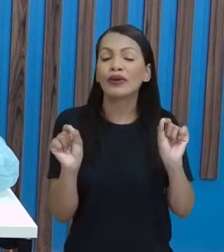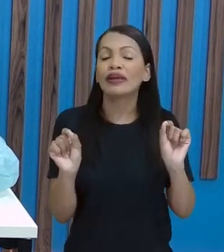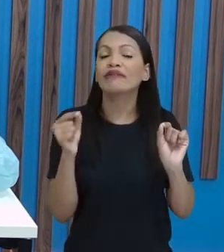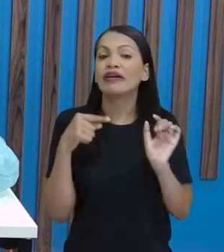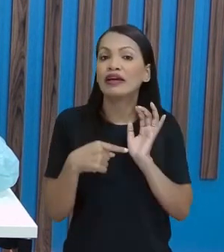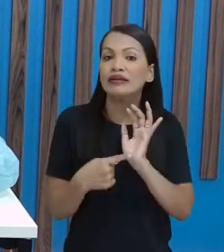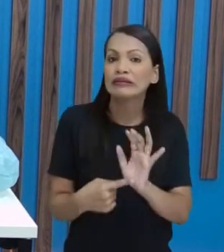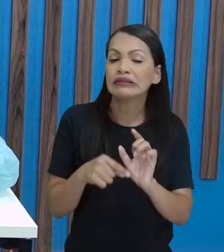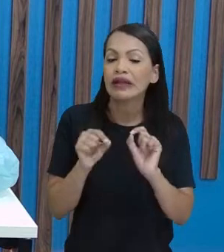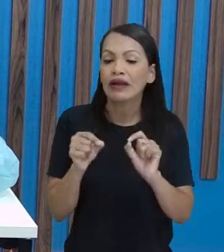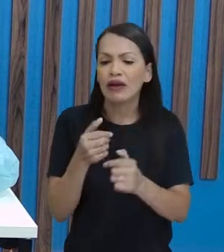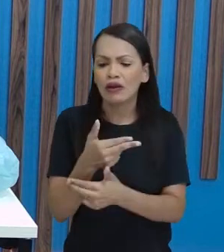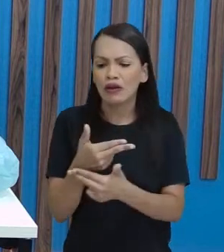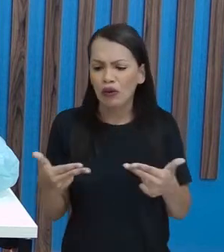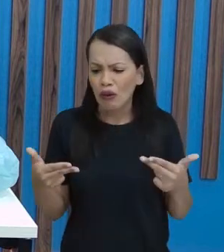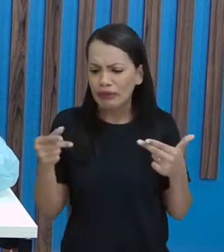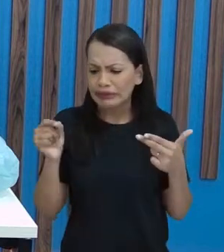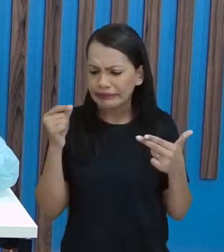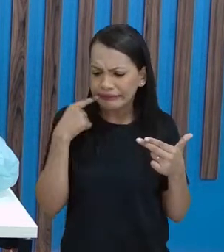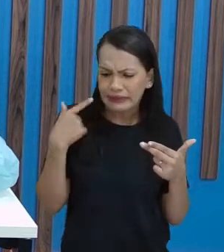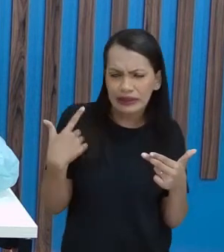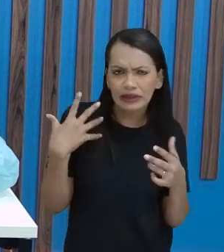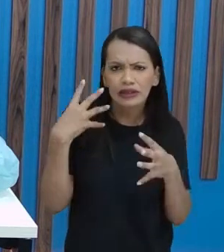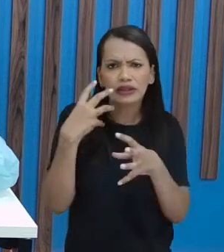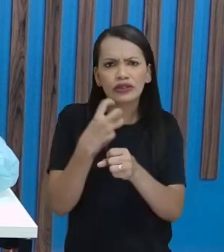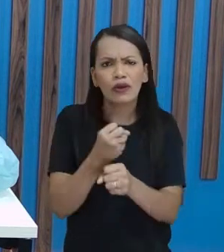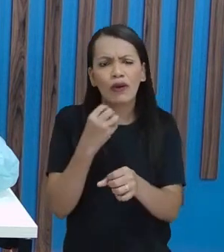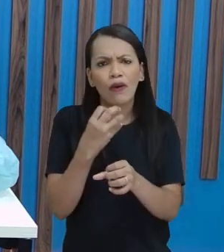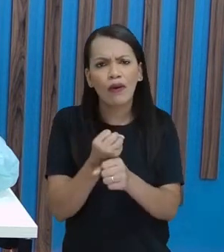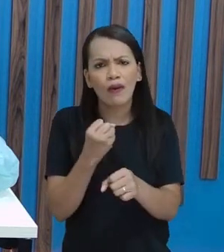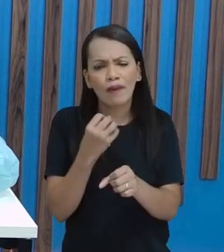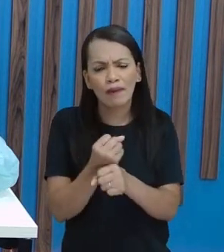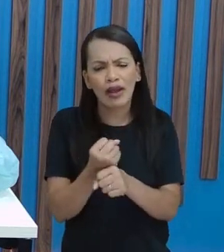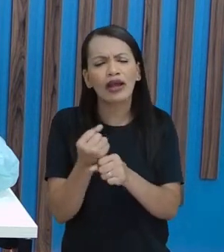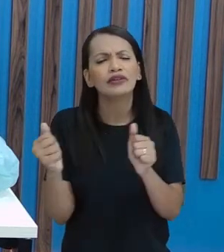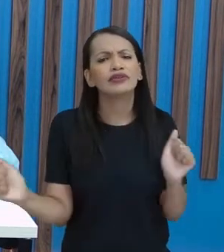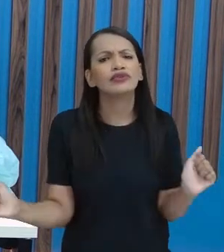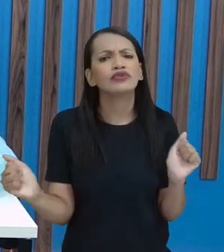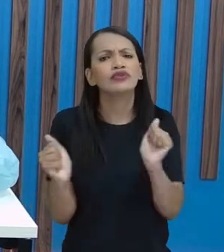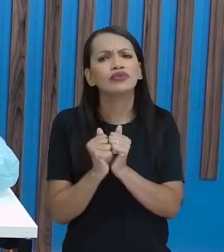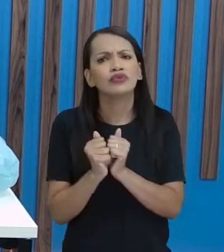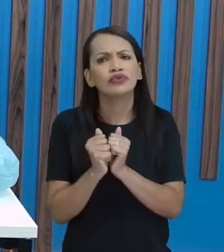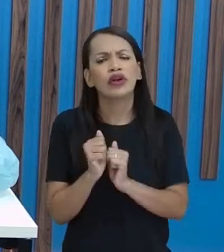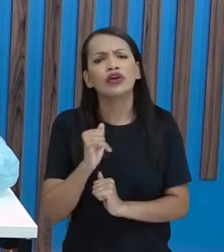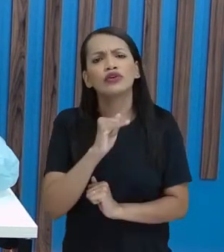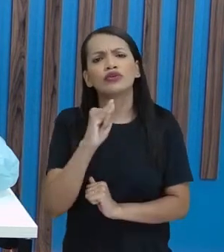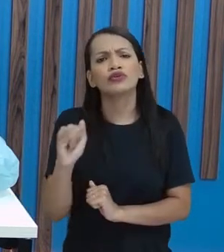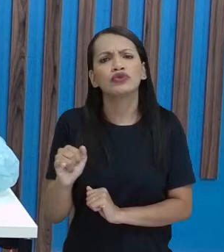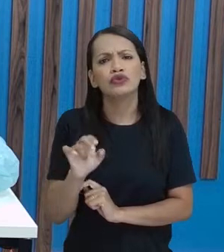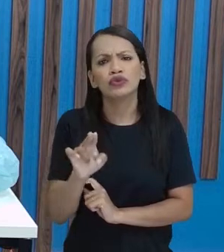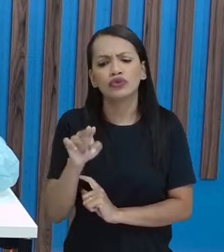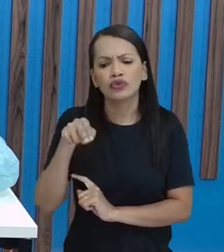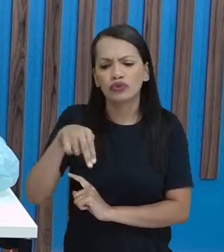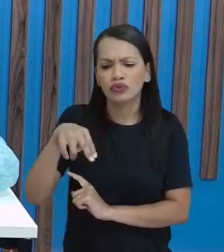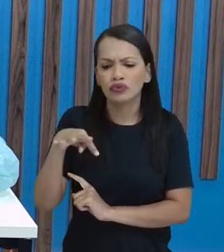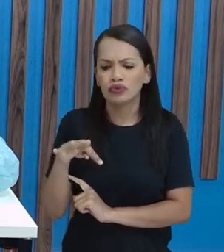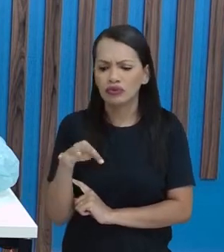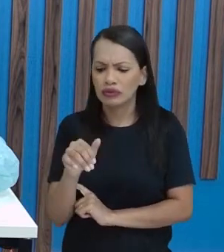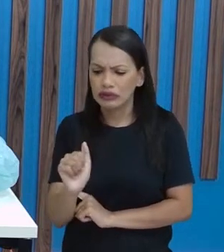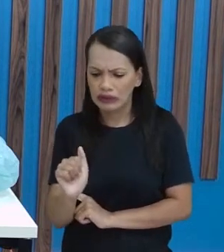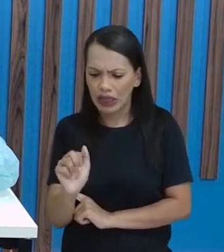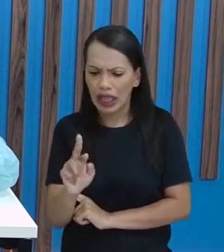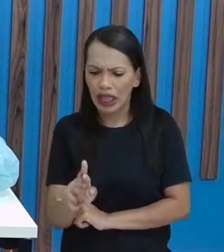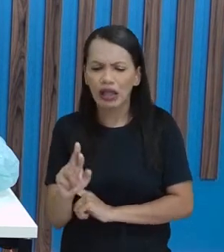aí? Problemas com ideias de juntar. E aí? Juntar dá ideia de quê? De subtração,